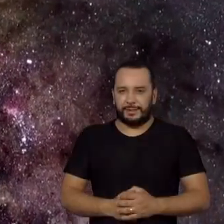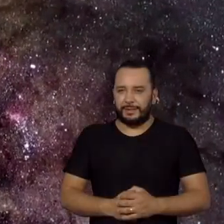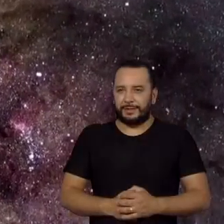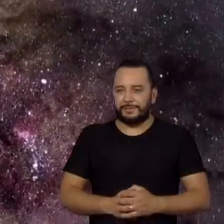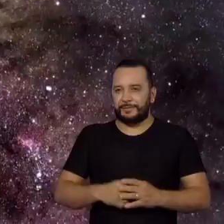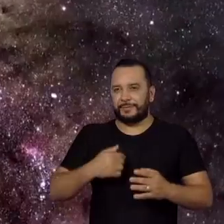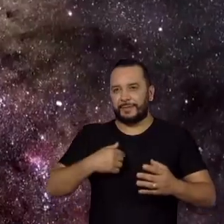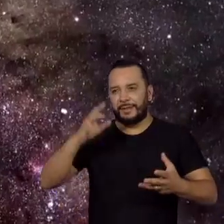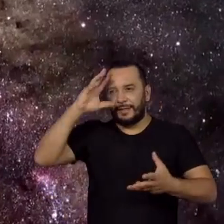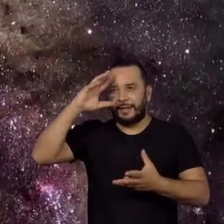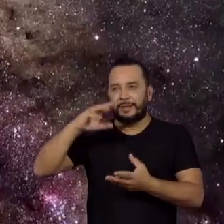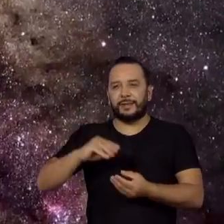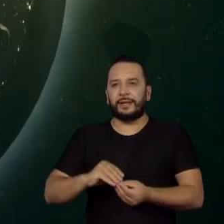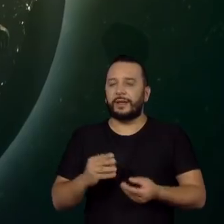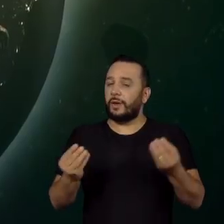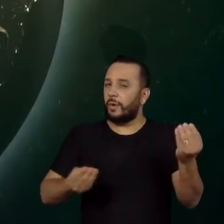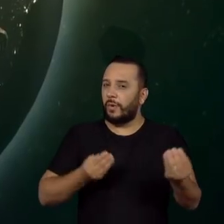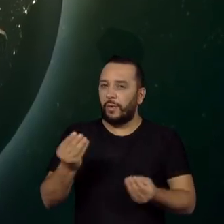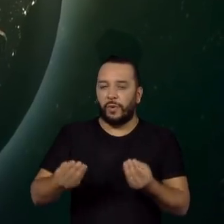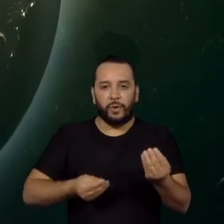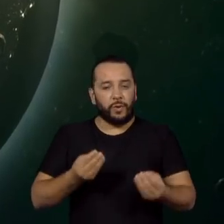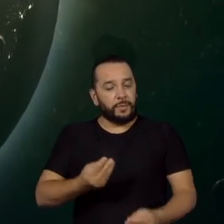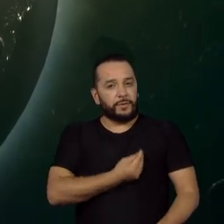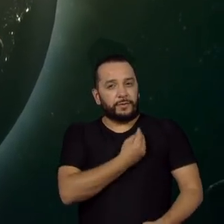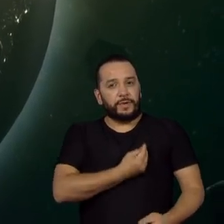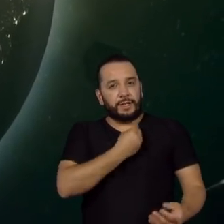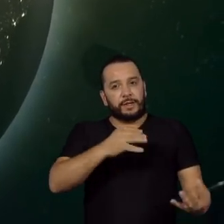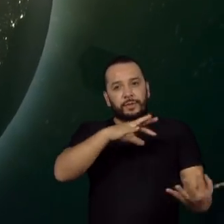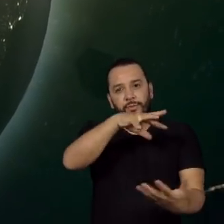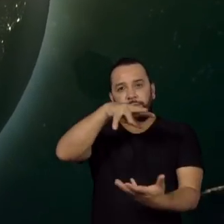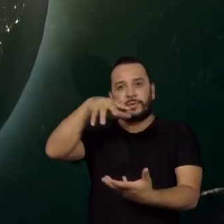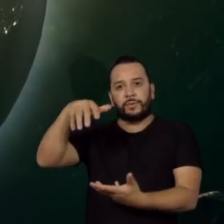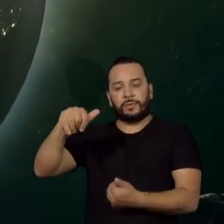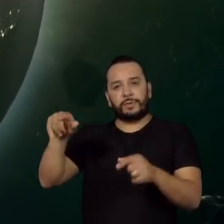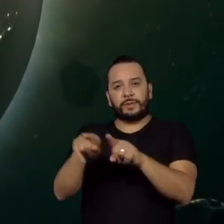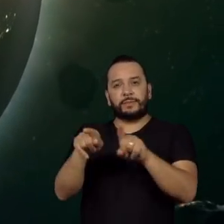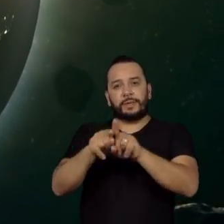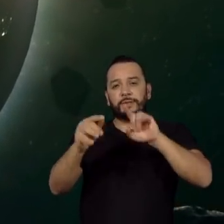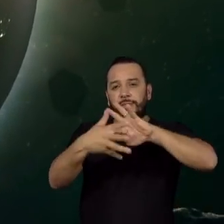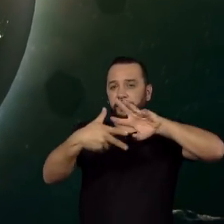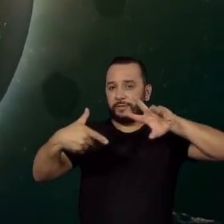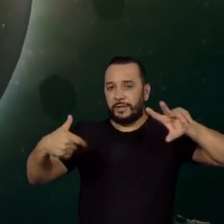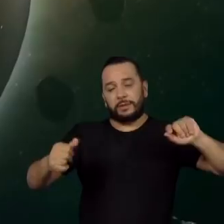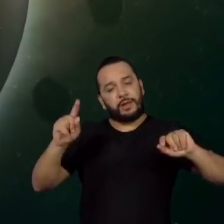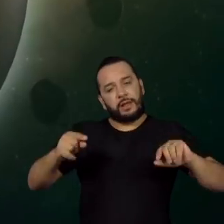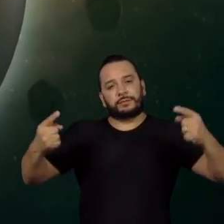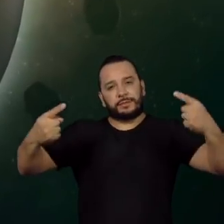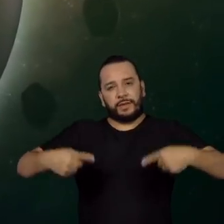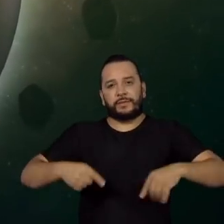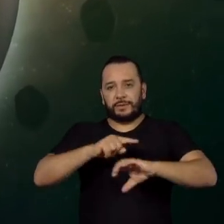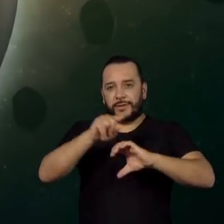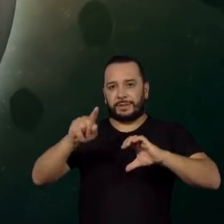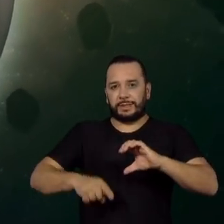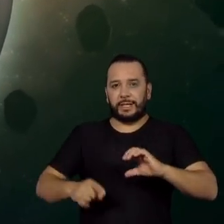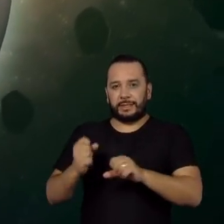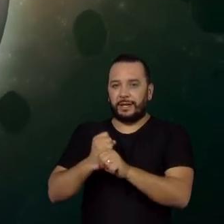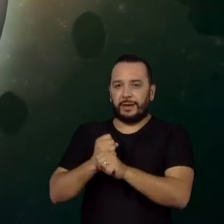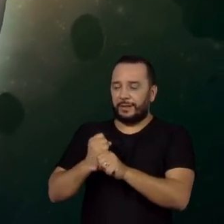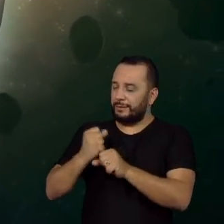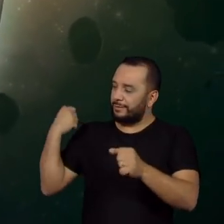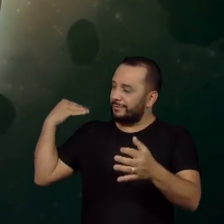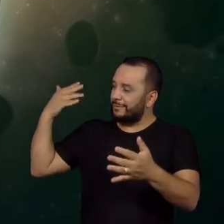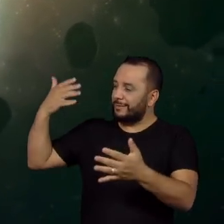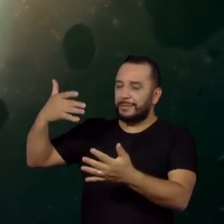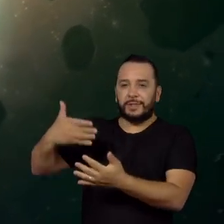Entender o fenômeno da vida no planeta Terra e no universo desafia a ciência ao longo da existência humana. A busca